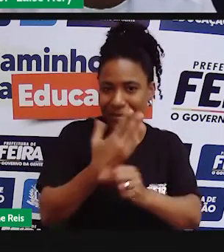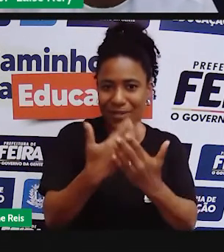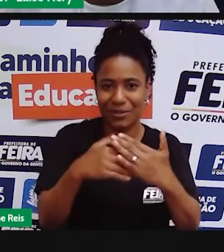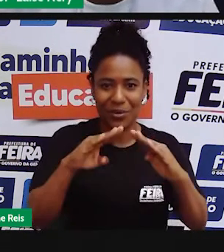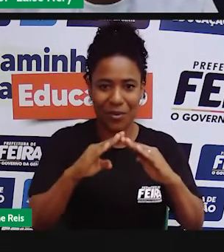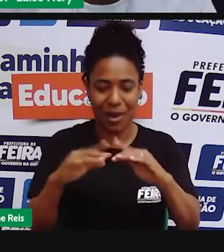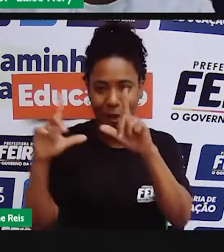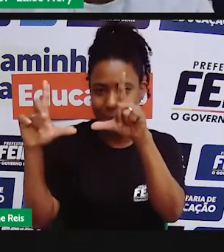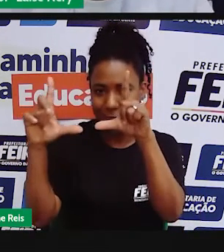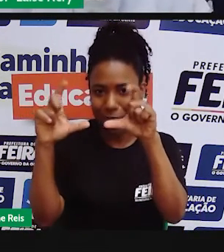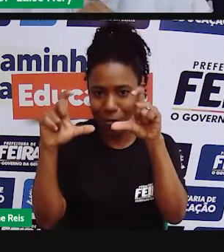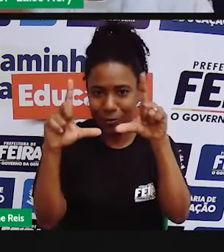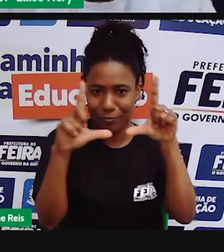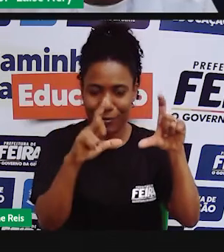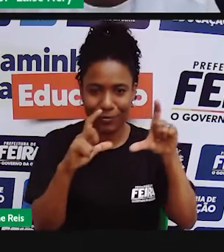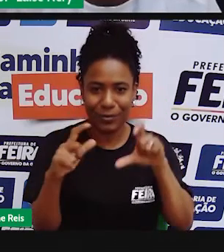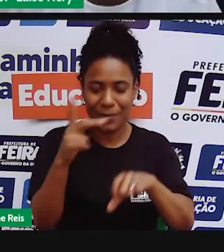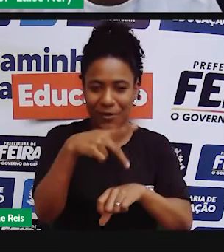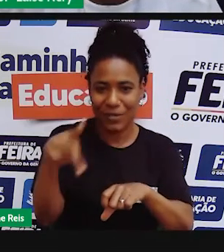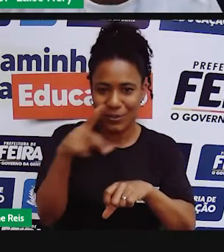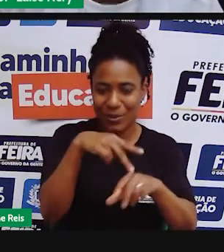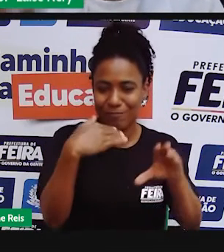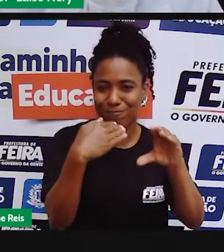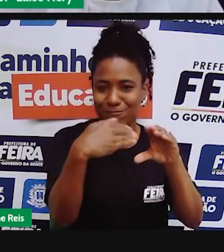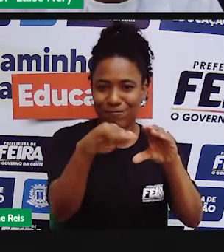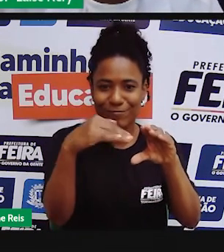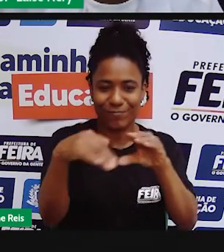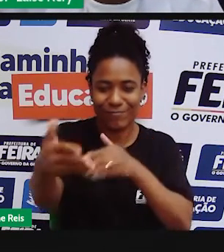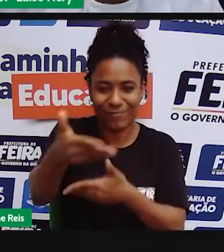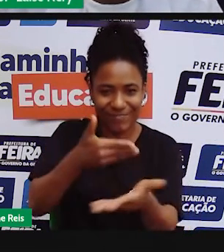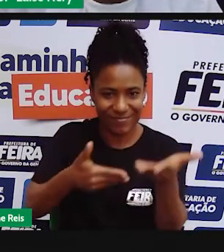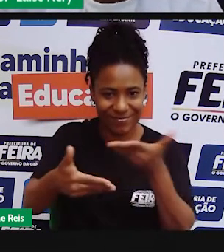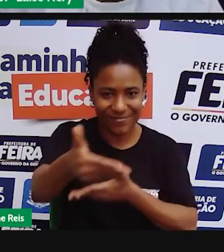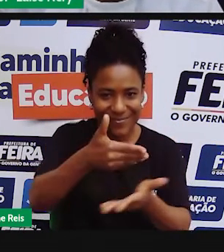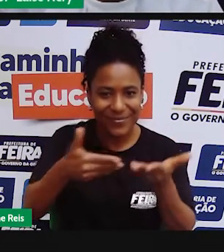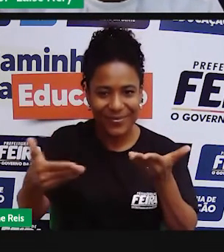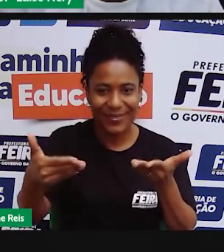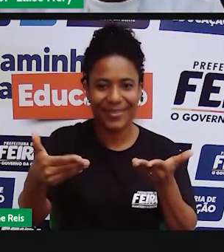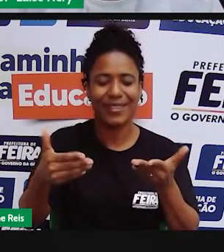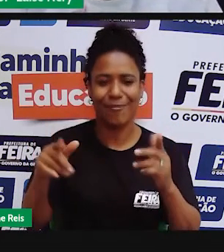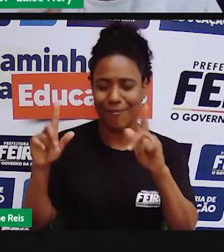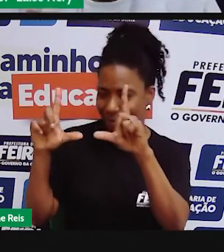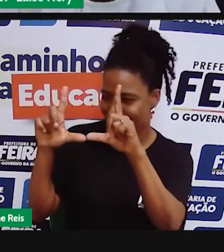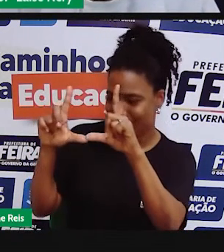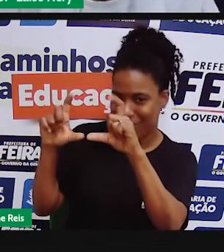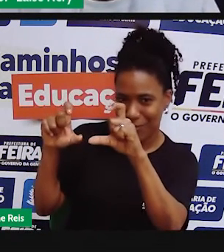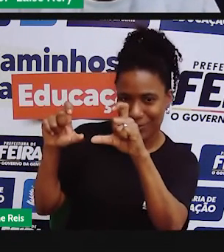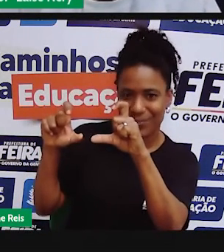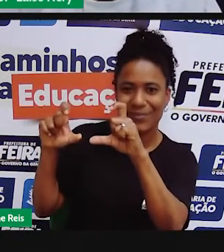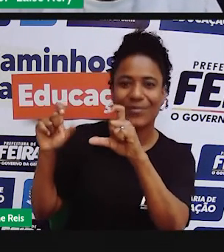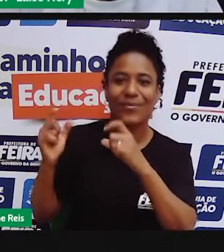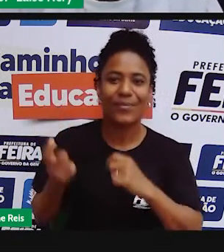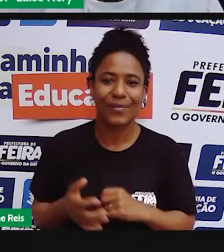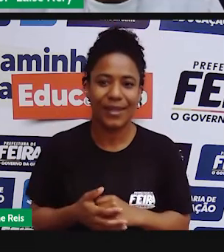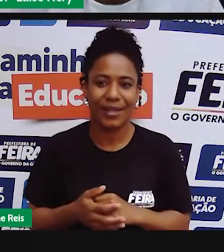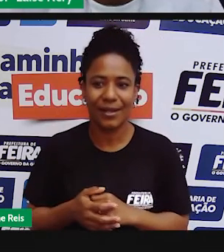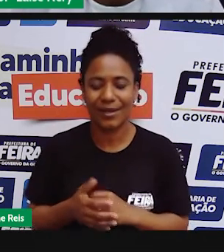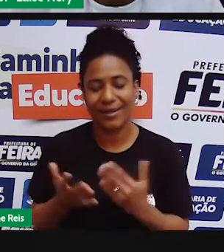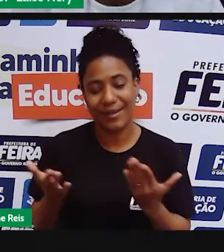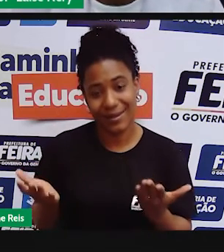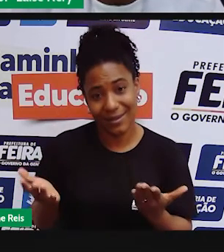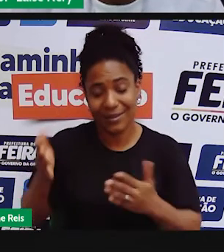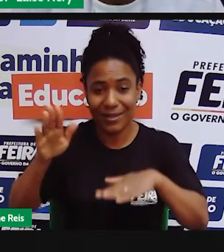sua escola, da sua professora, para socializar com os colegas. Tire uma foto. Às vezes